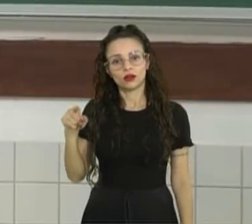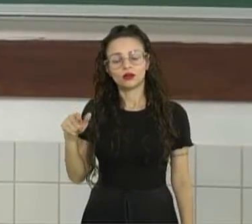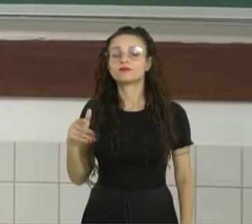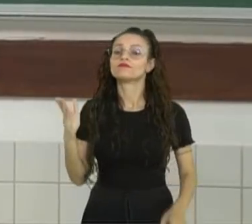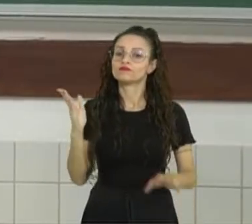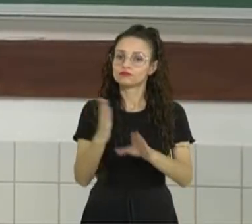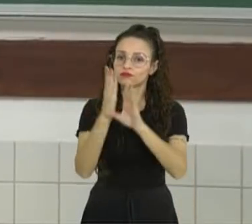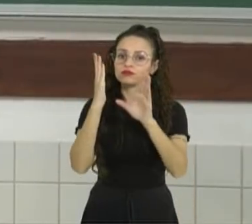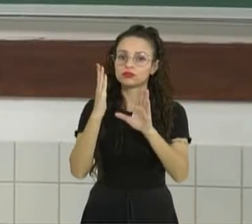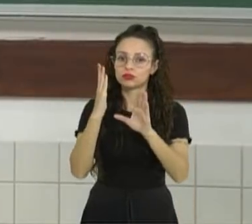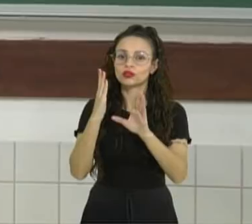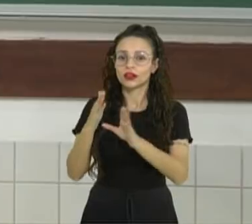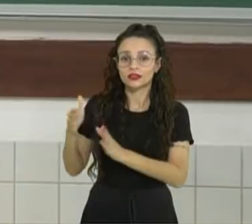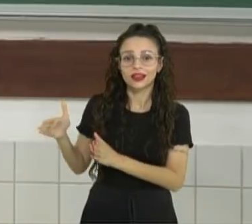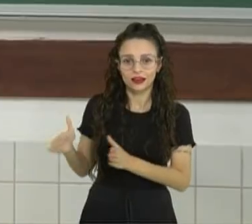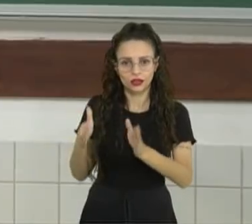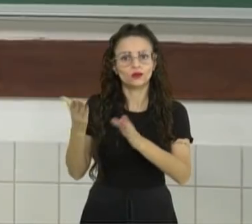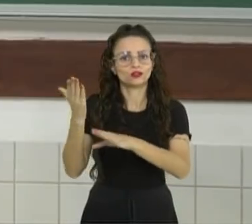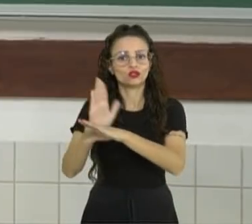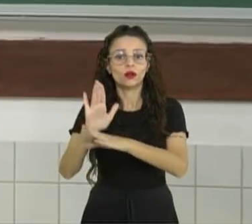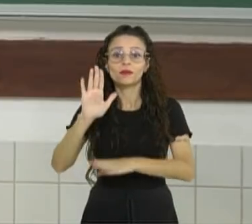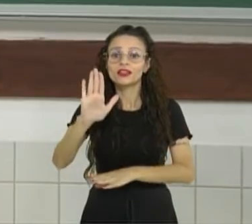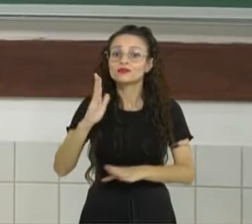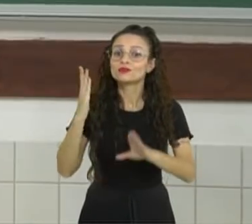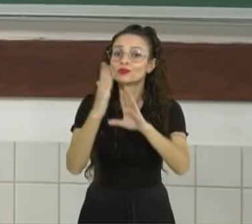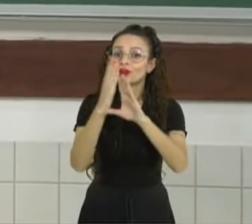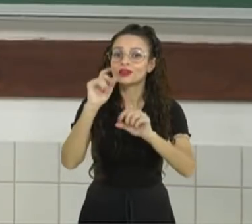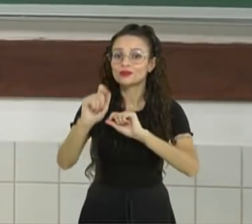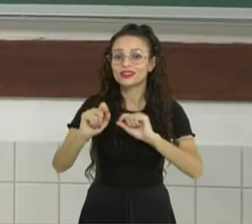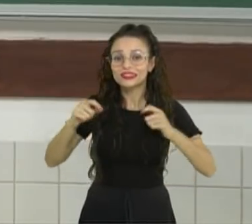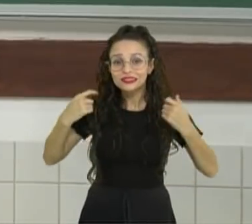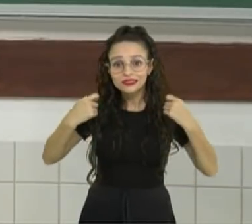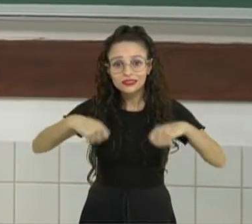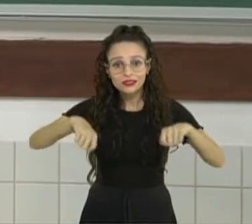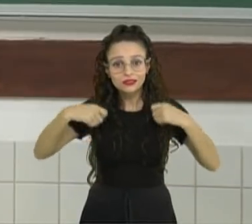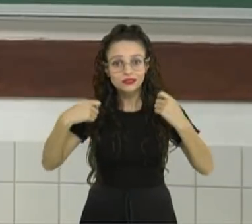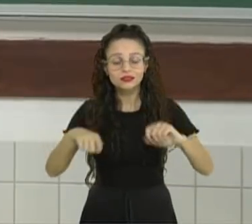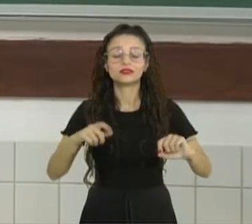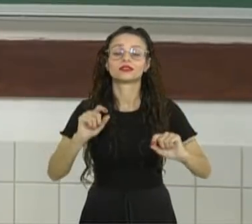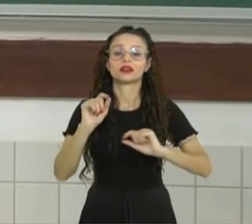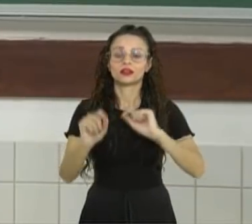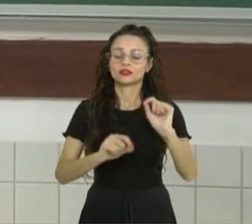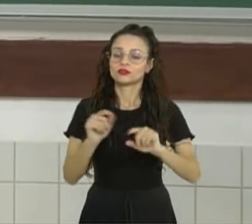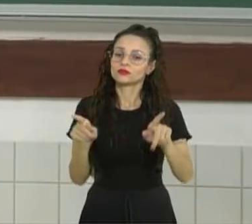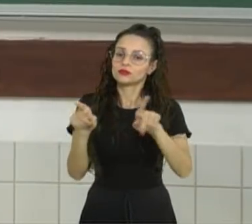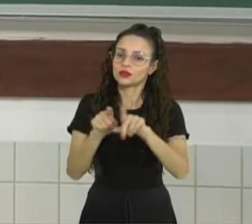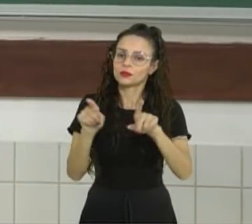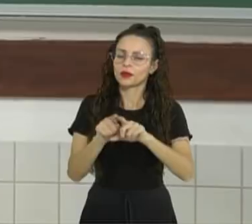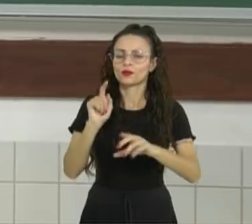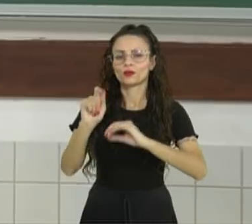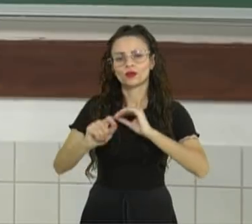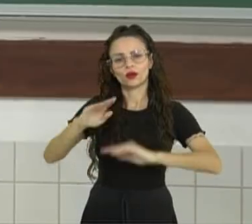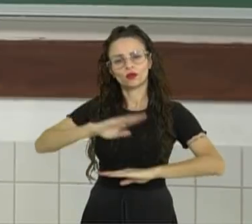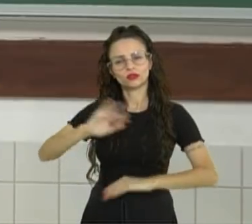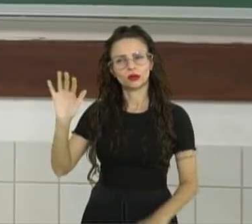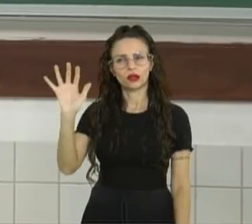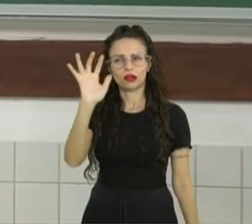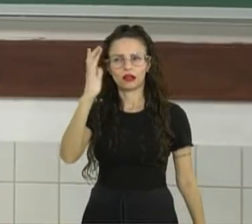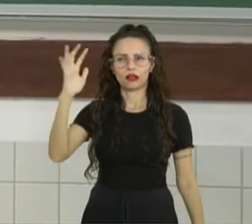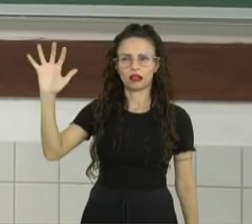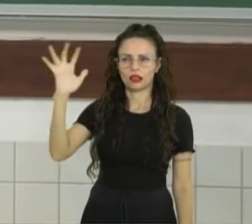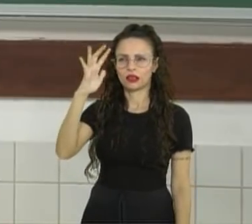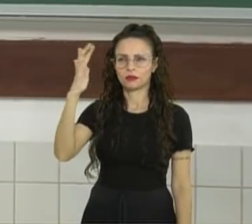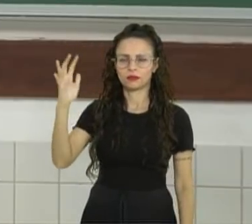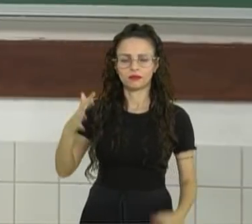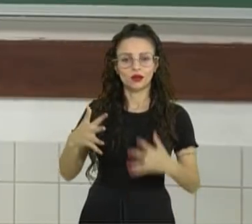com a presença do rio ajudou muito, mas é por causa dessa necessidade e por causa dessas condições climáticas muito